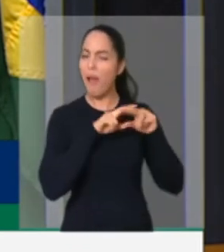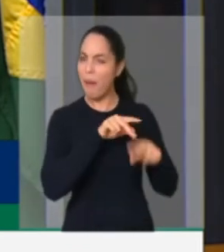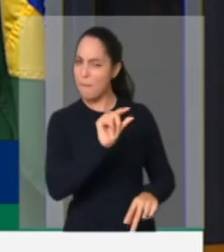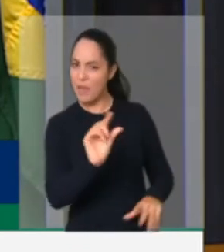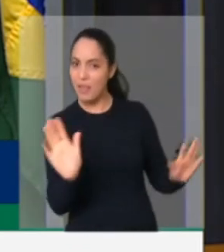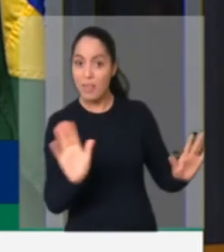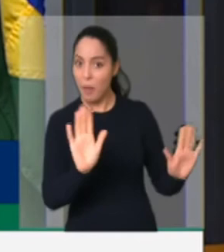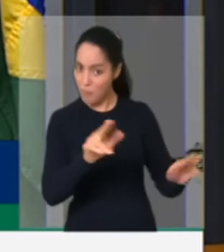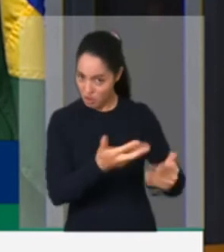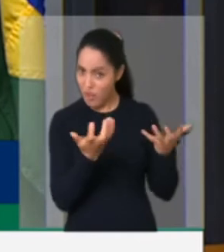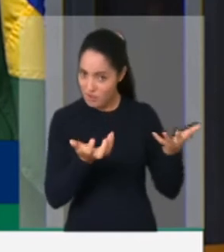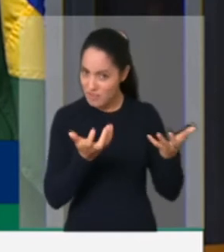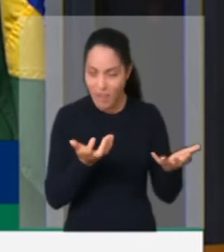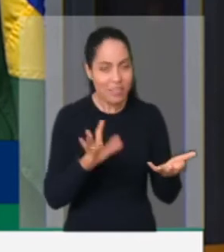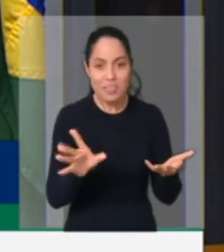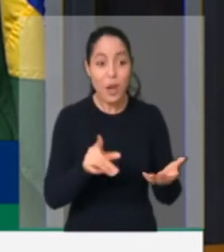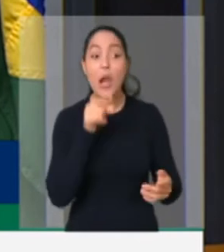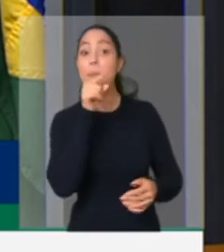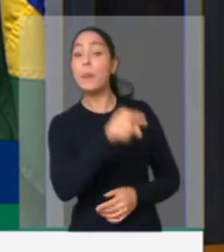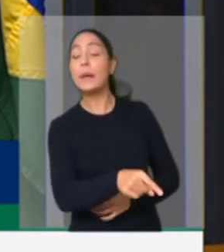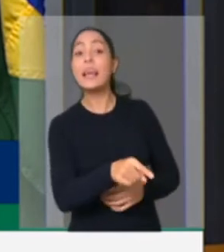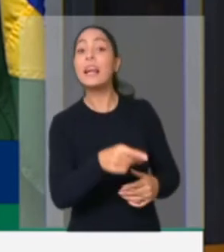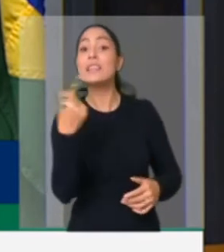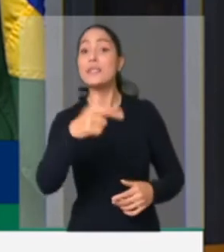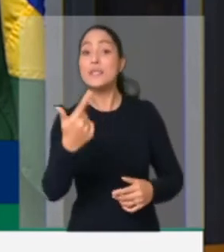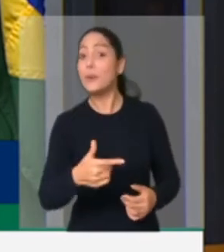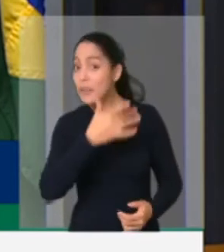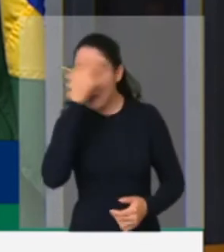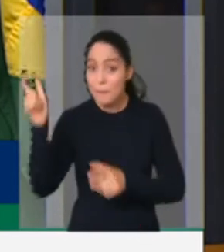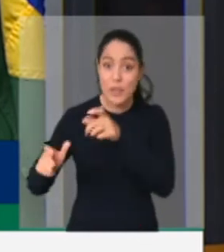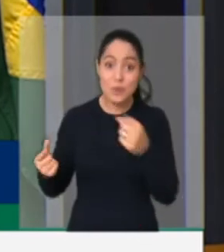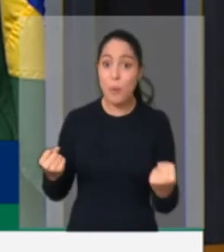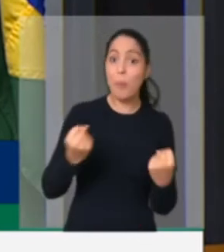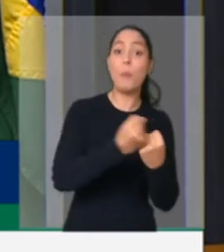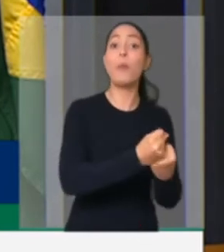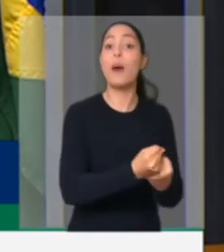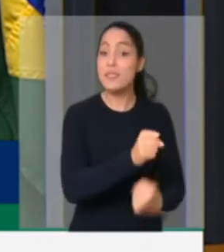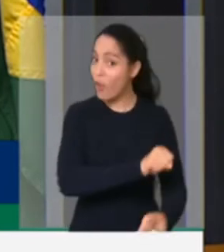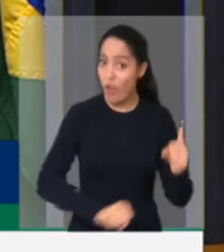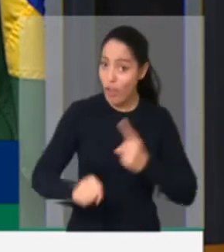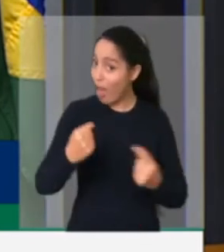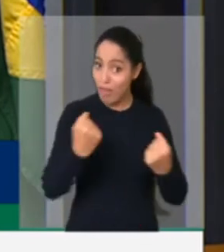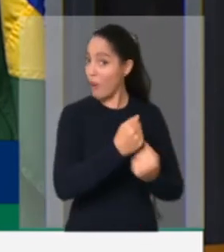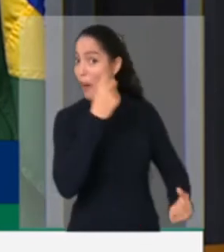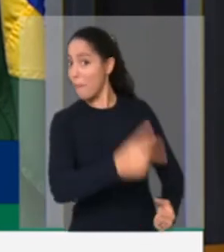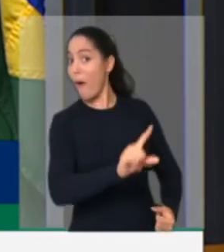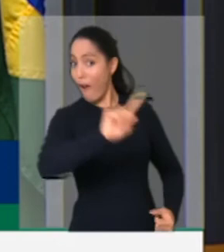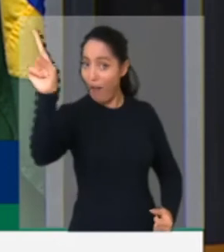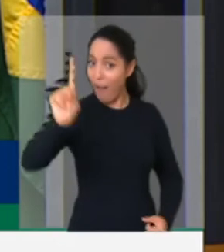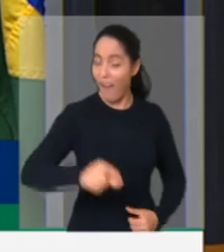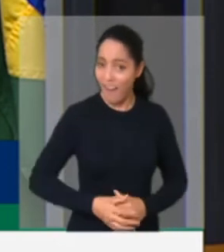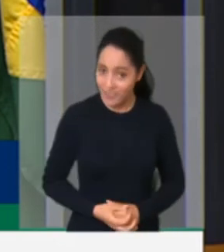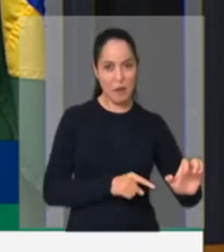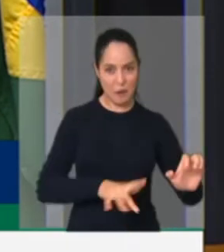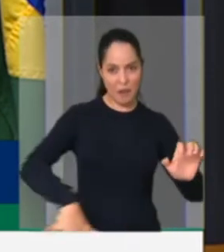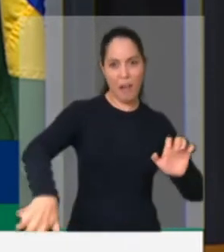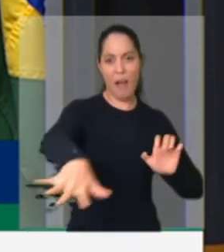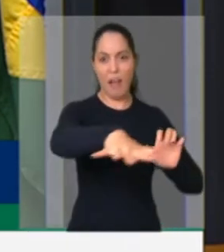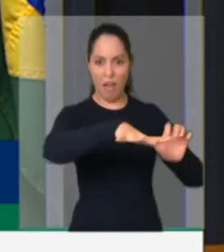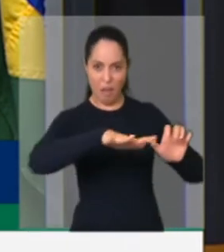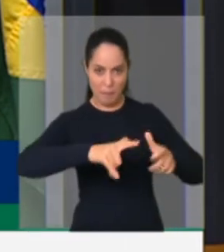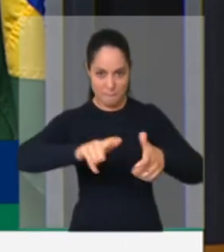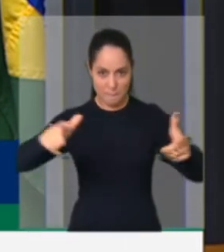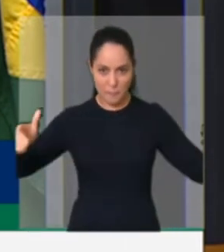eles querem não são mini porque eles não tem o apoio da população não tem o apoio das massas